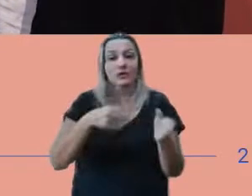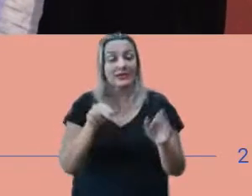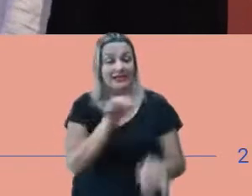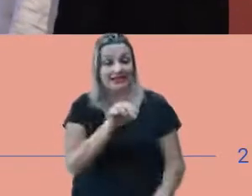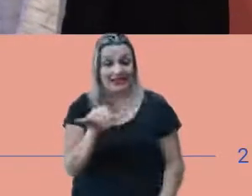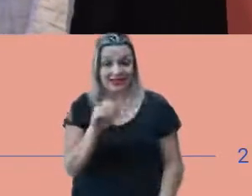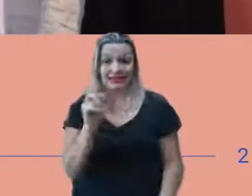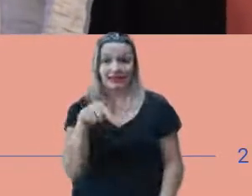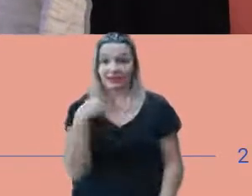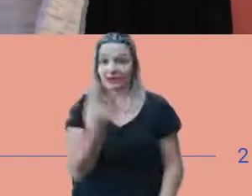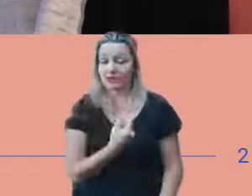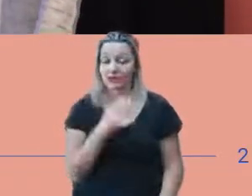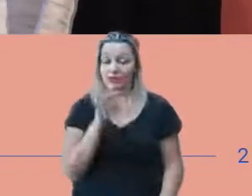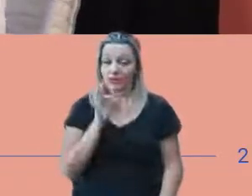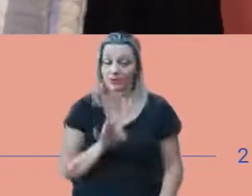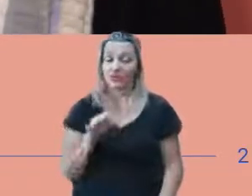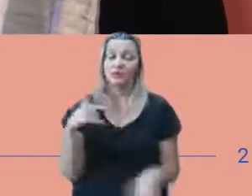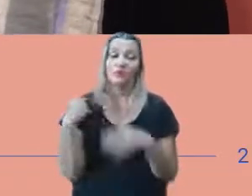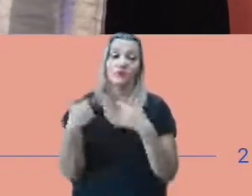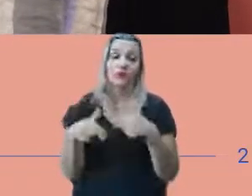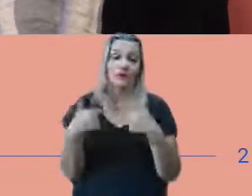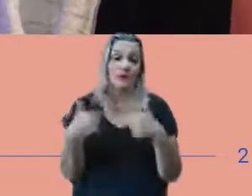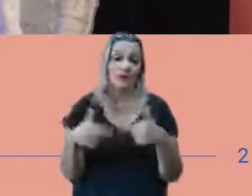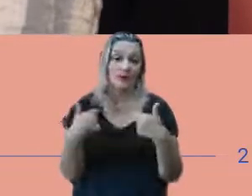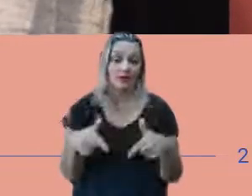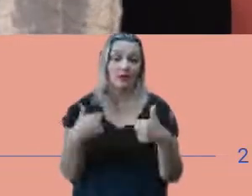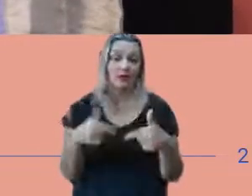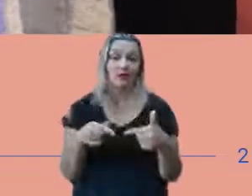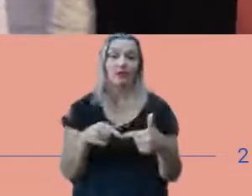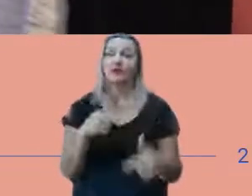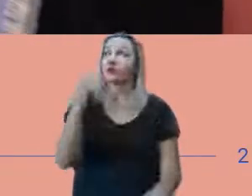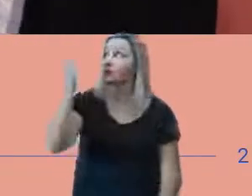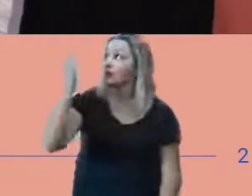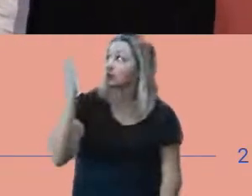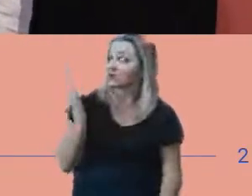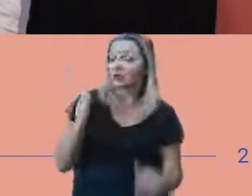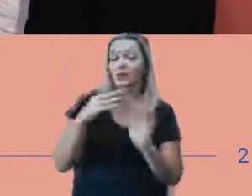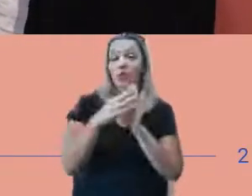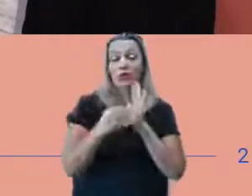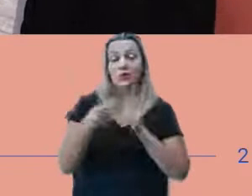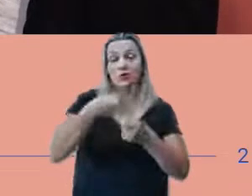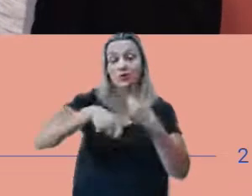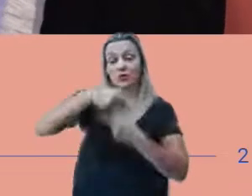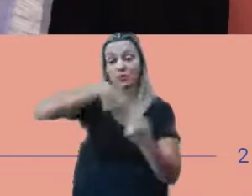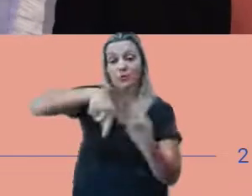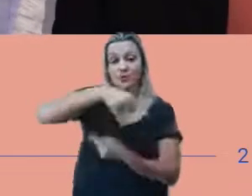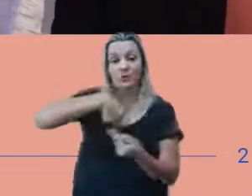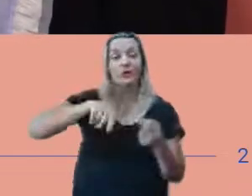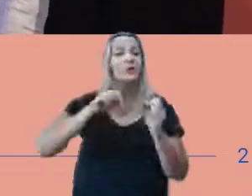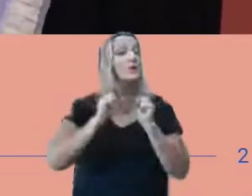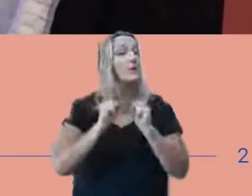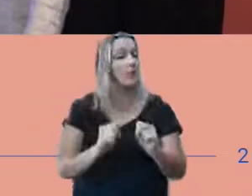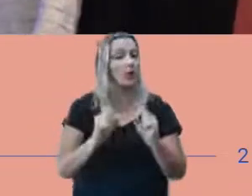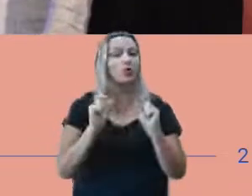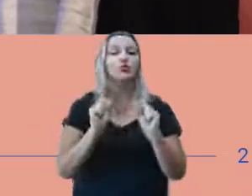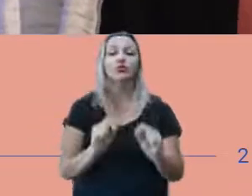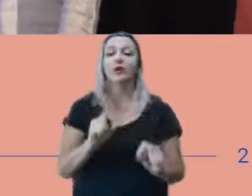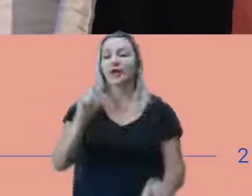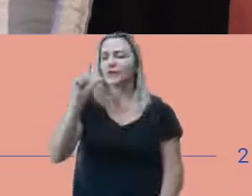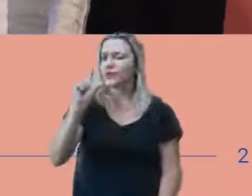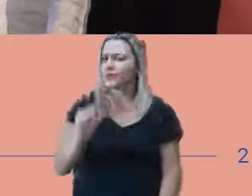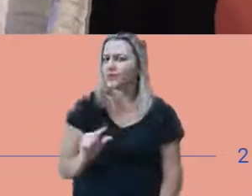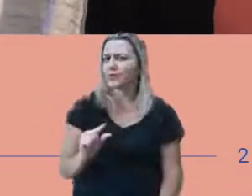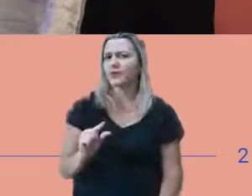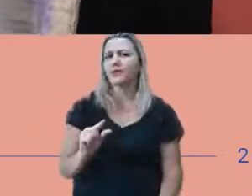realmente trabalhar com esses modelos de negócio de Economia circular a gente pode reduzir a metade